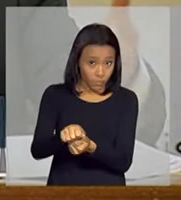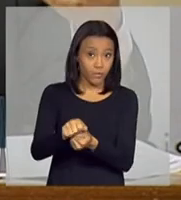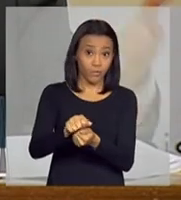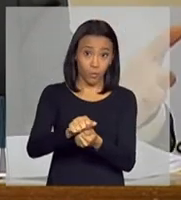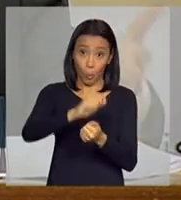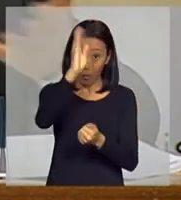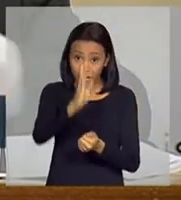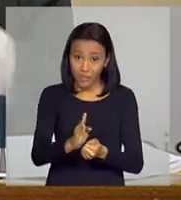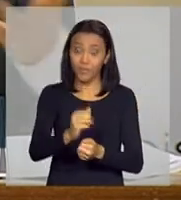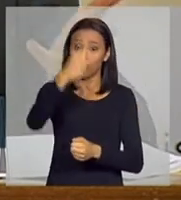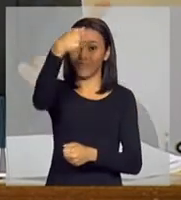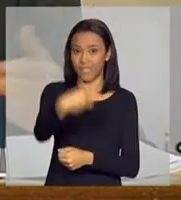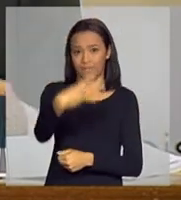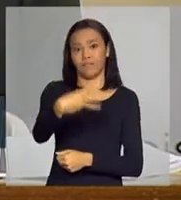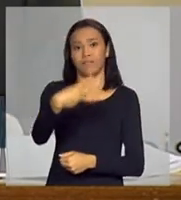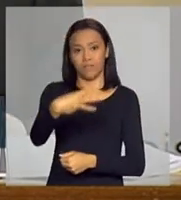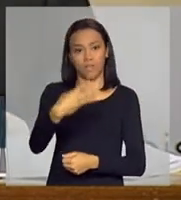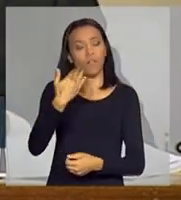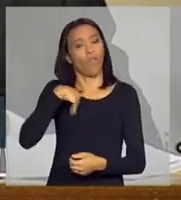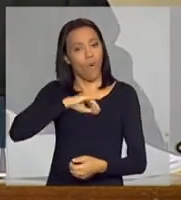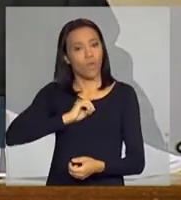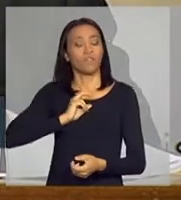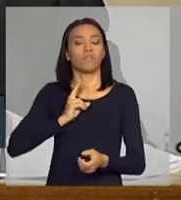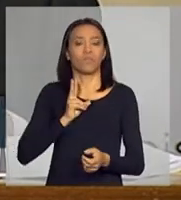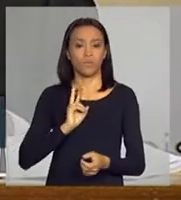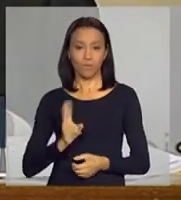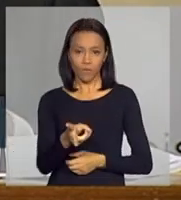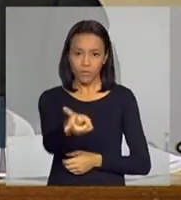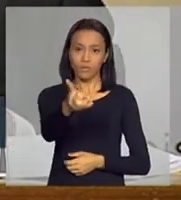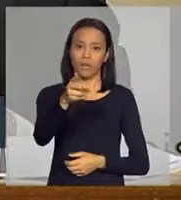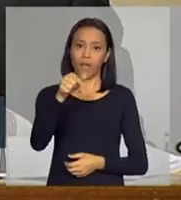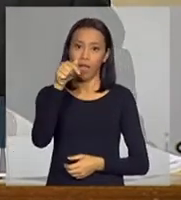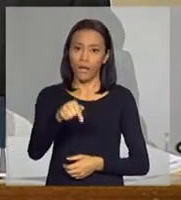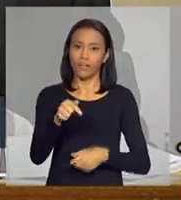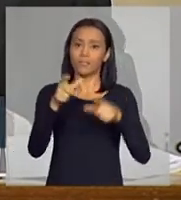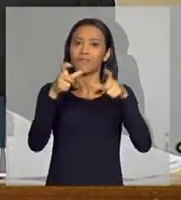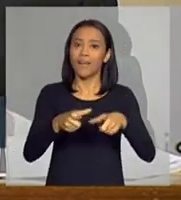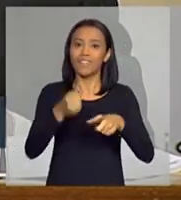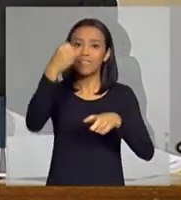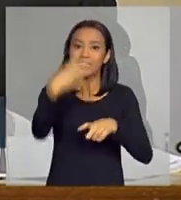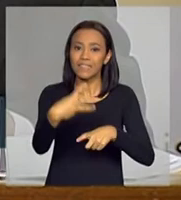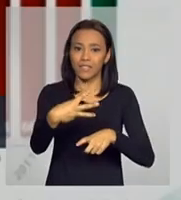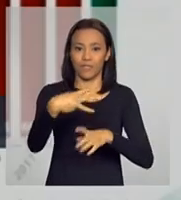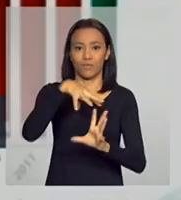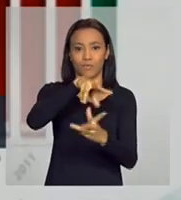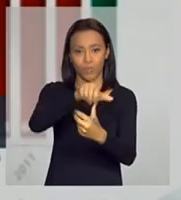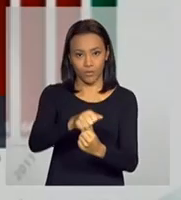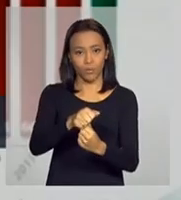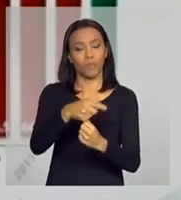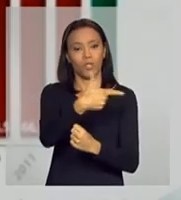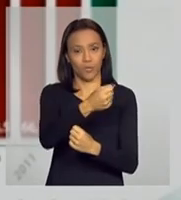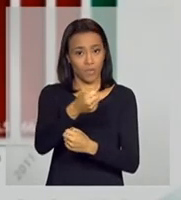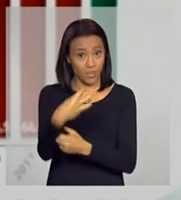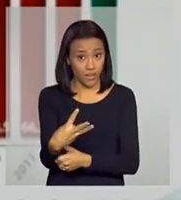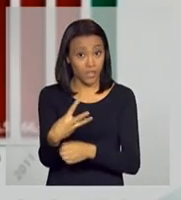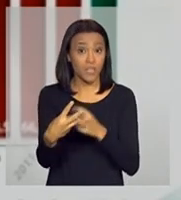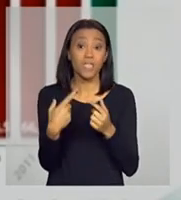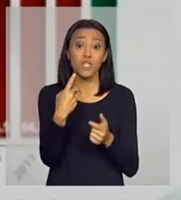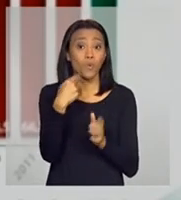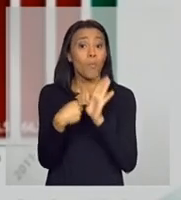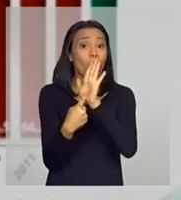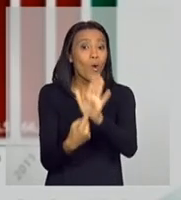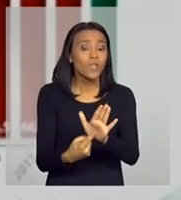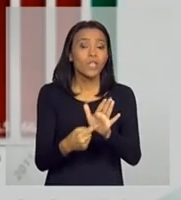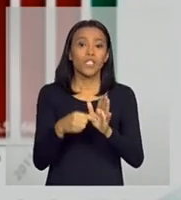o Brasil foi o terceiro deveremos manter essa posição também em 2013 e que mostra